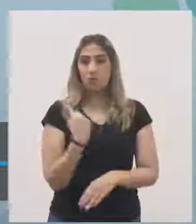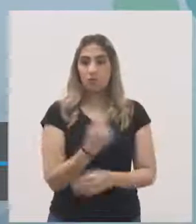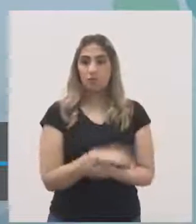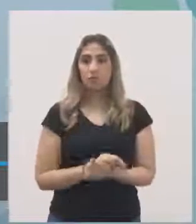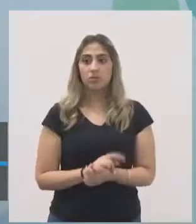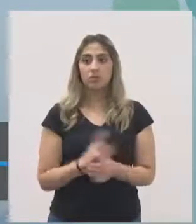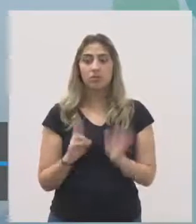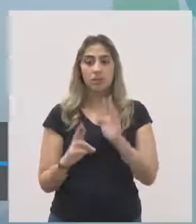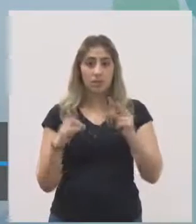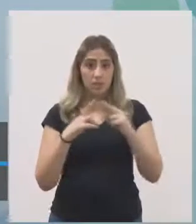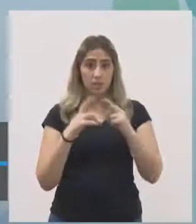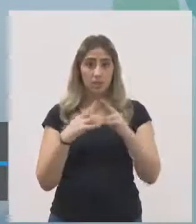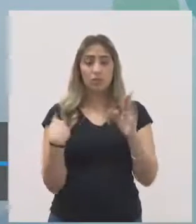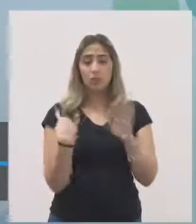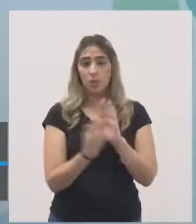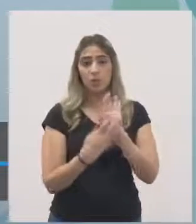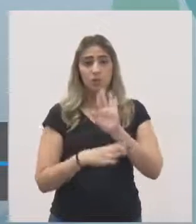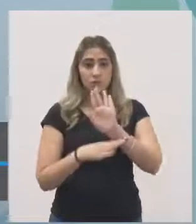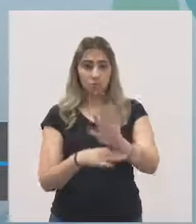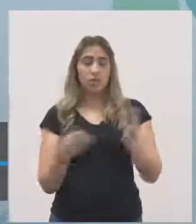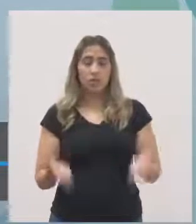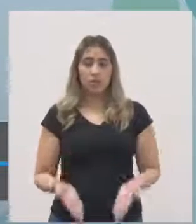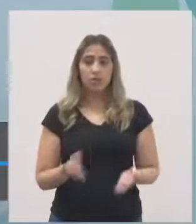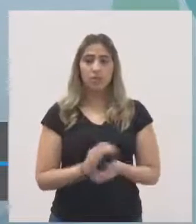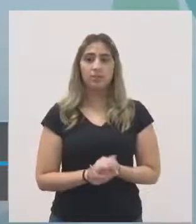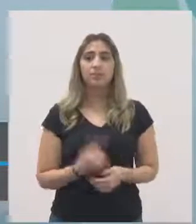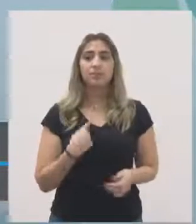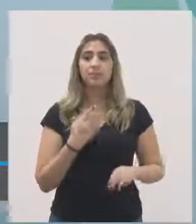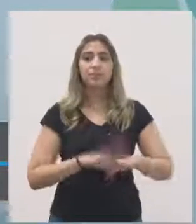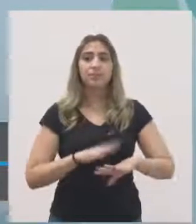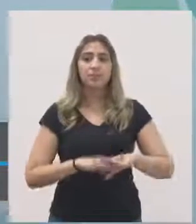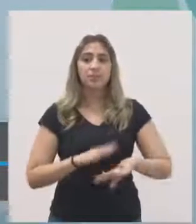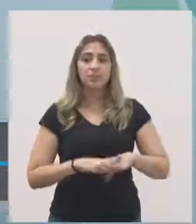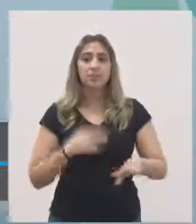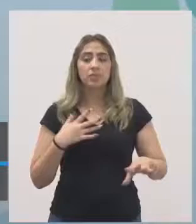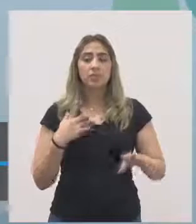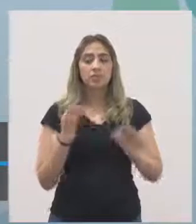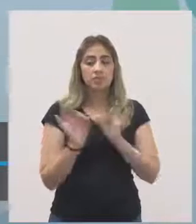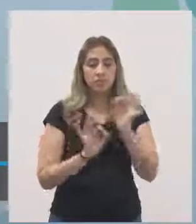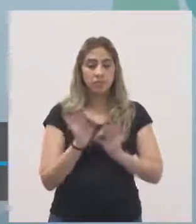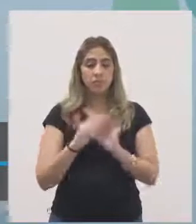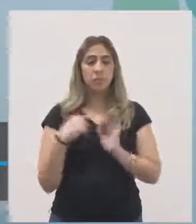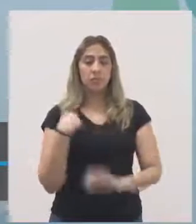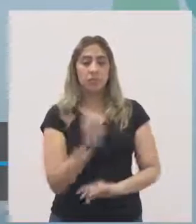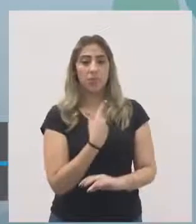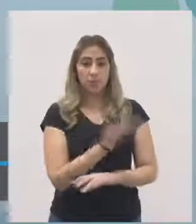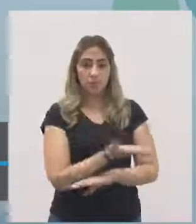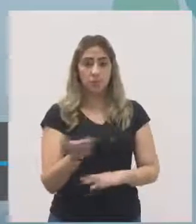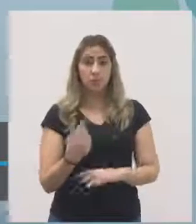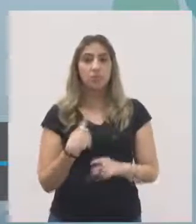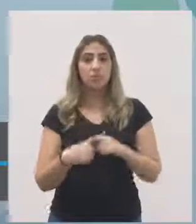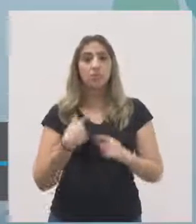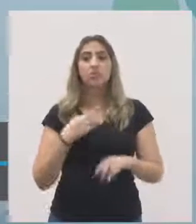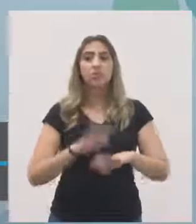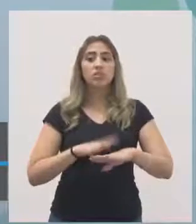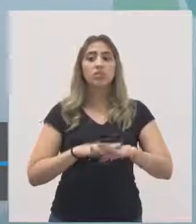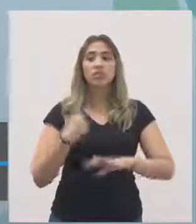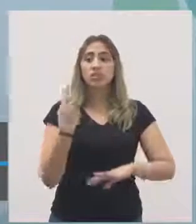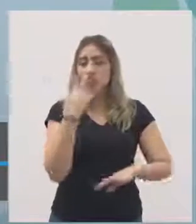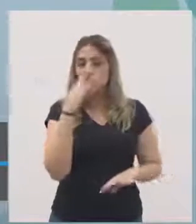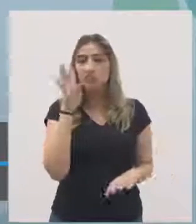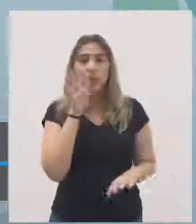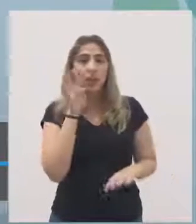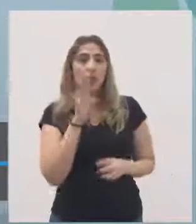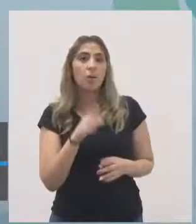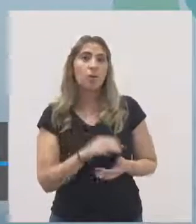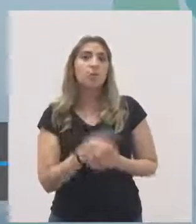da rede para nos ajudar aqui, porque a gente está fazendo as formações para vocês, né? A gente não faz porque a gente acha legal.